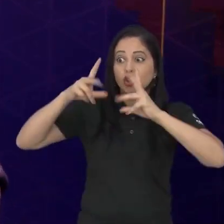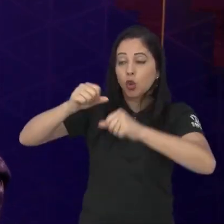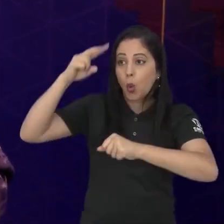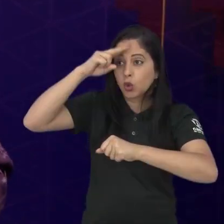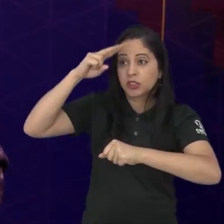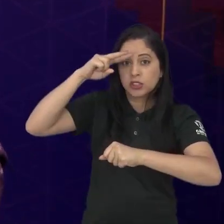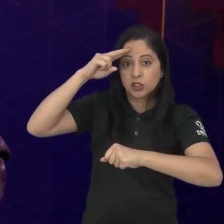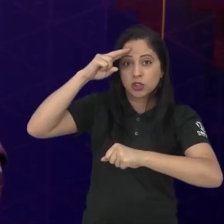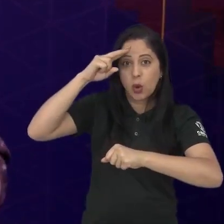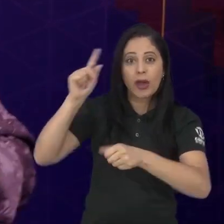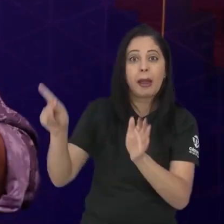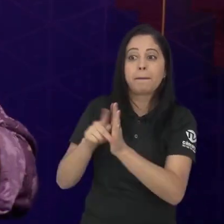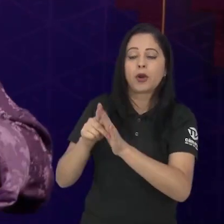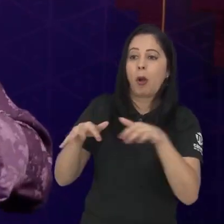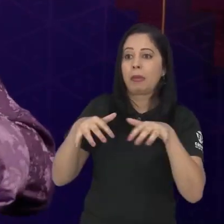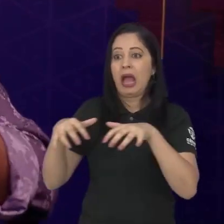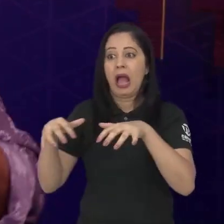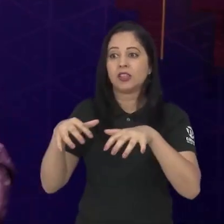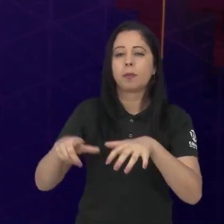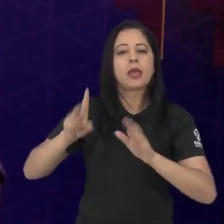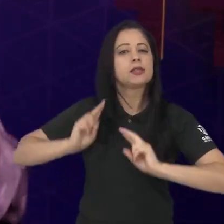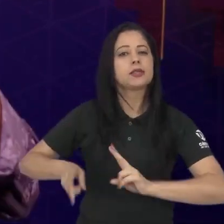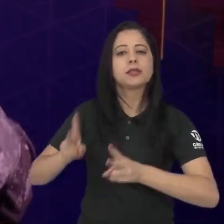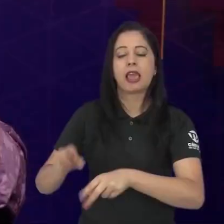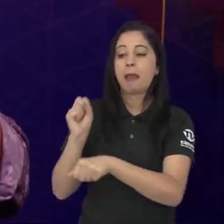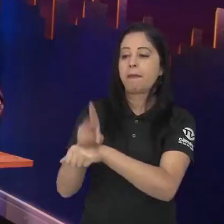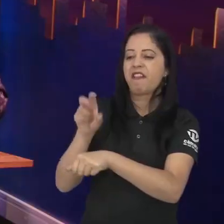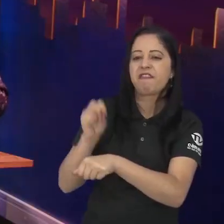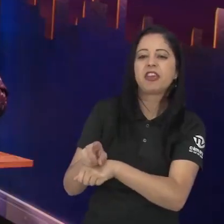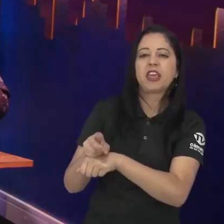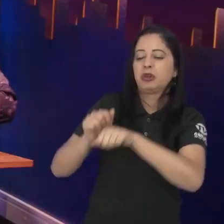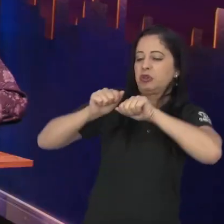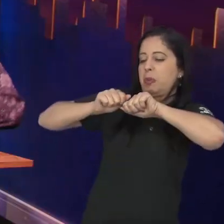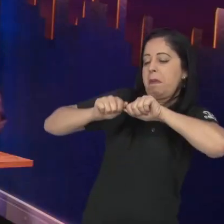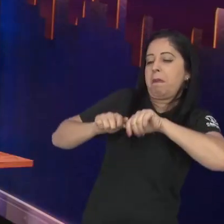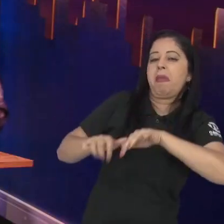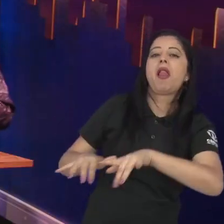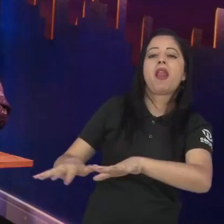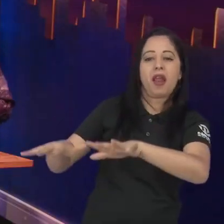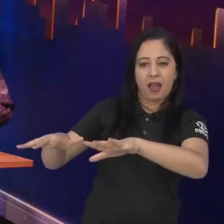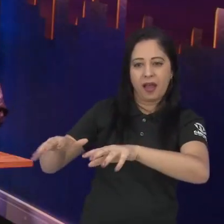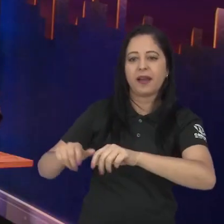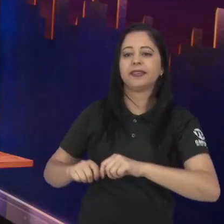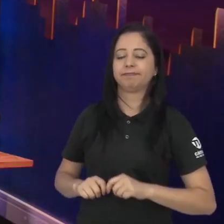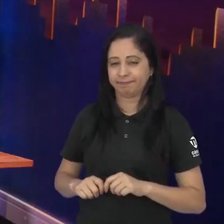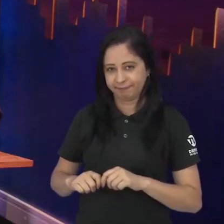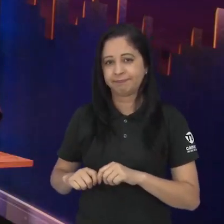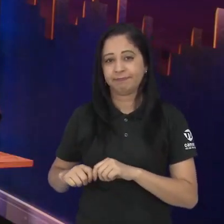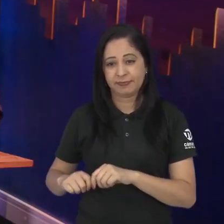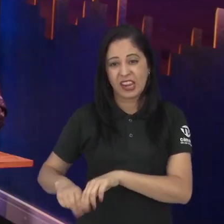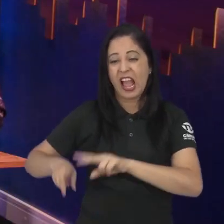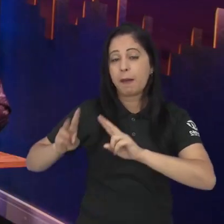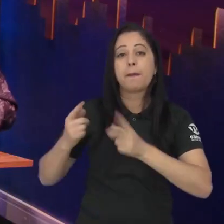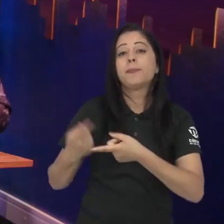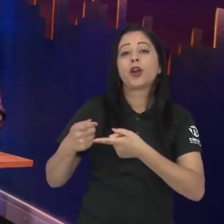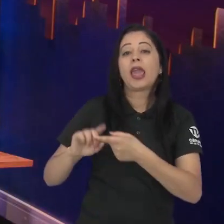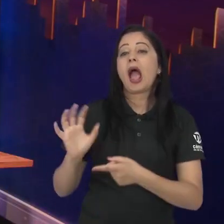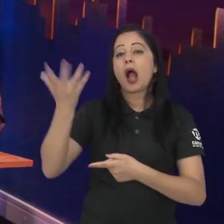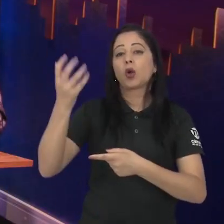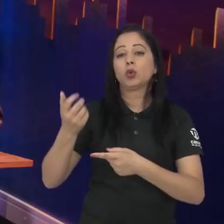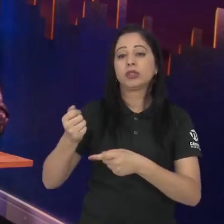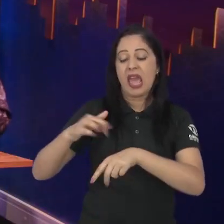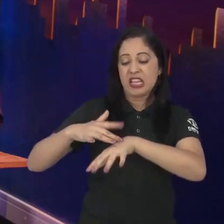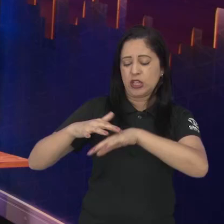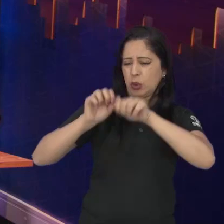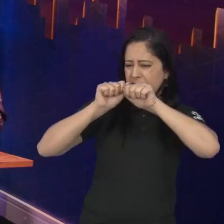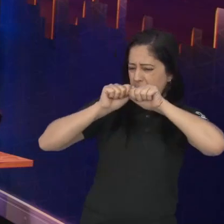por causa de algum vírus, é por causa de uma bactéria, de um fungo, que a gente vai ver, enfim. Parte de uma pandemia que